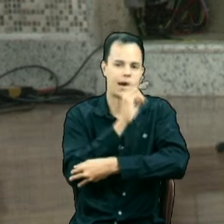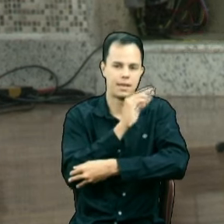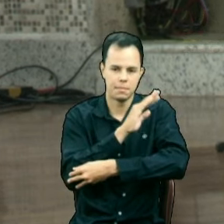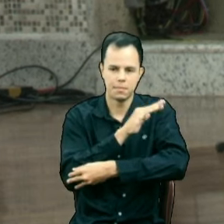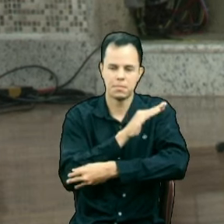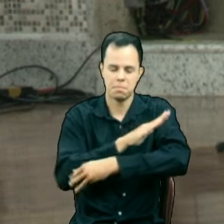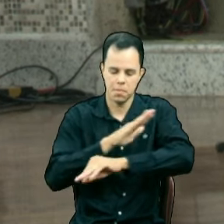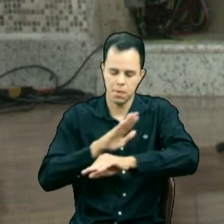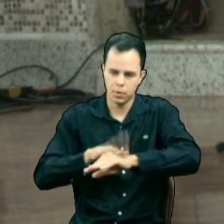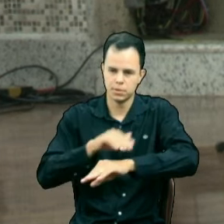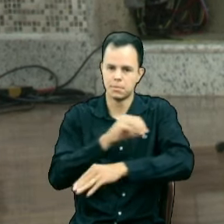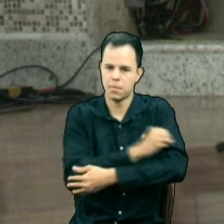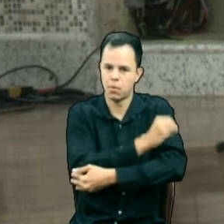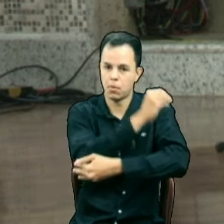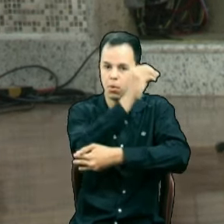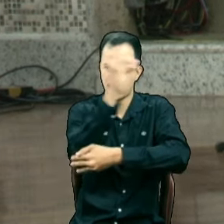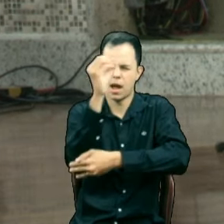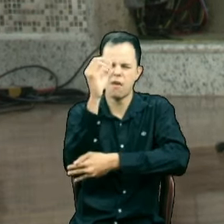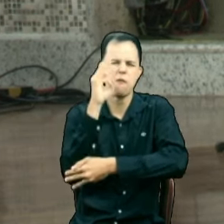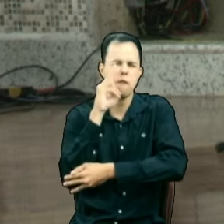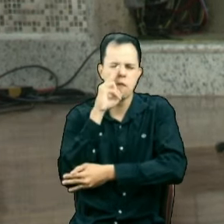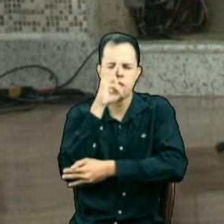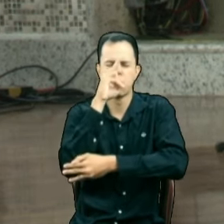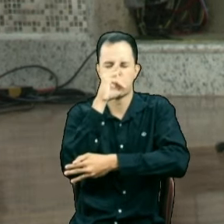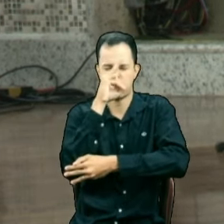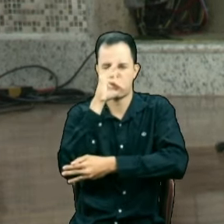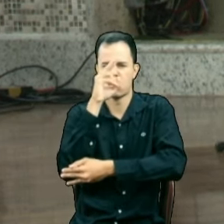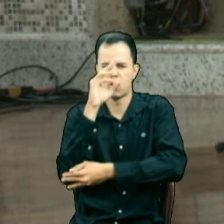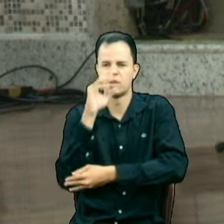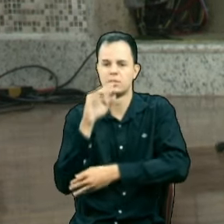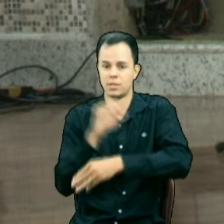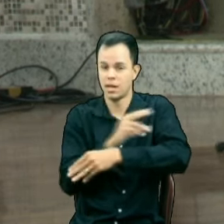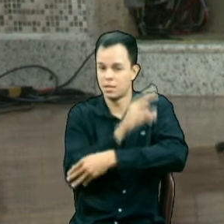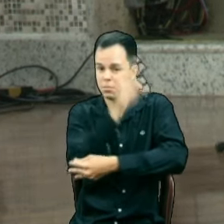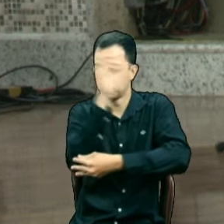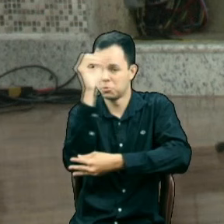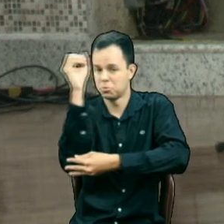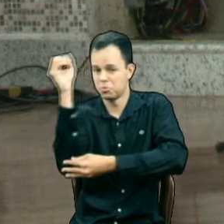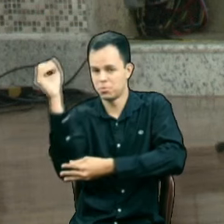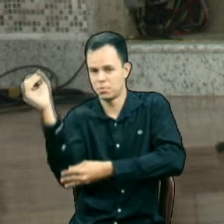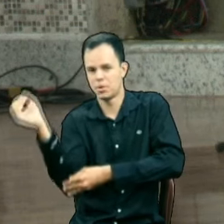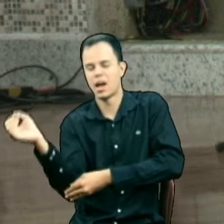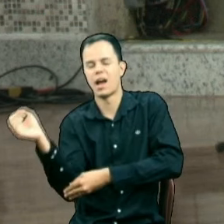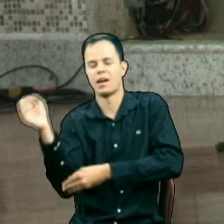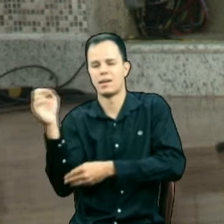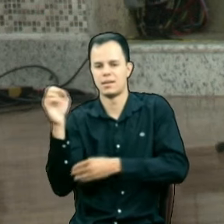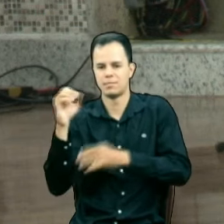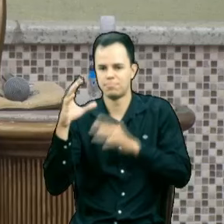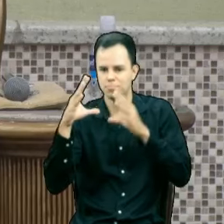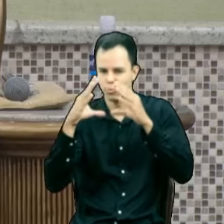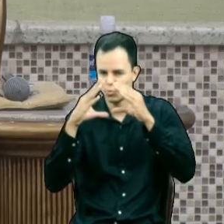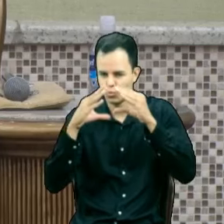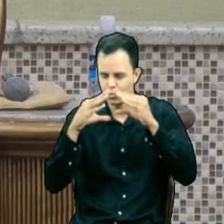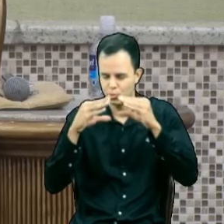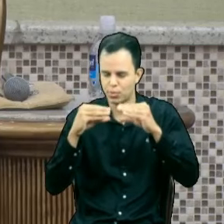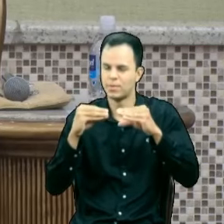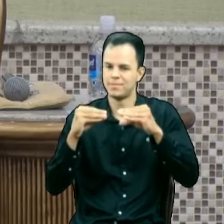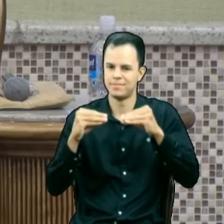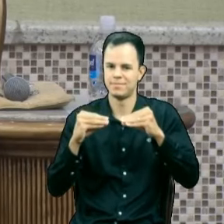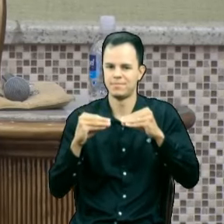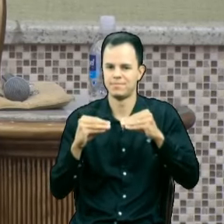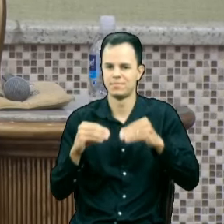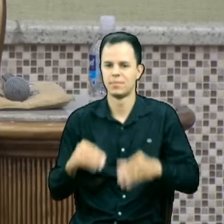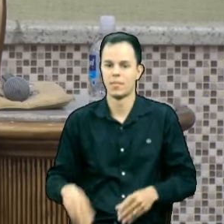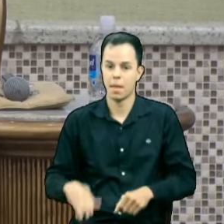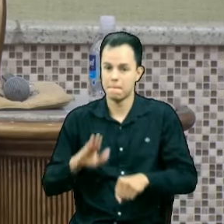tudo não é progressivo vai brilhando mais e mais até ser dia perfeito no sábado uma